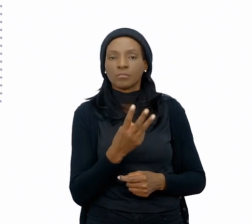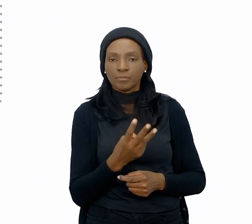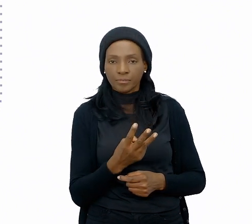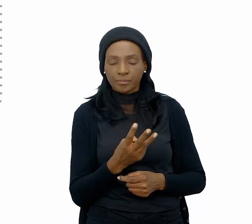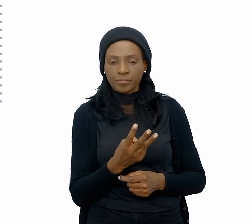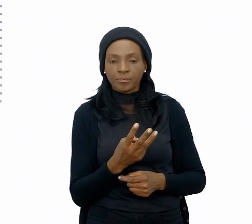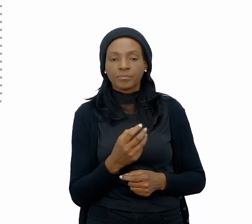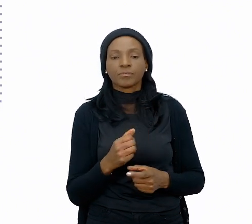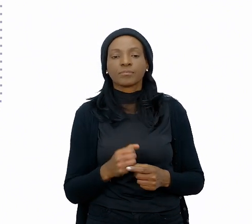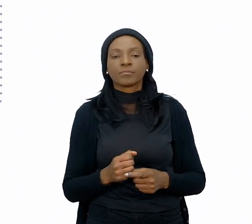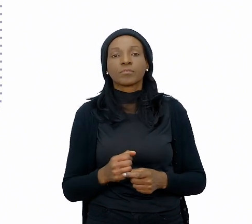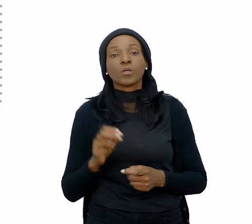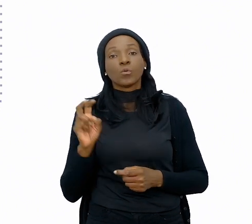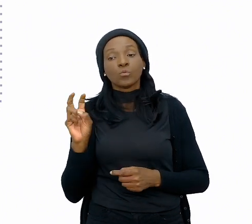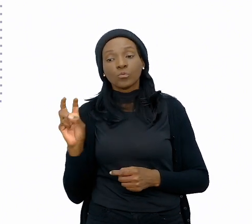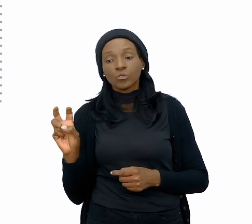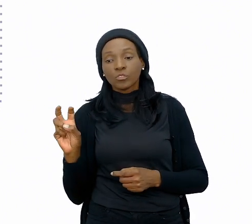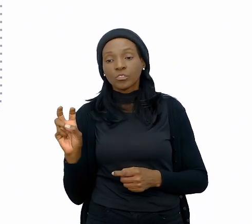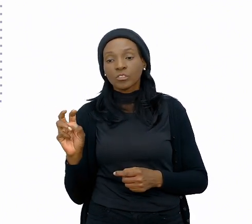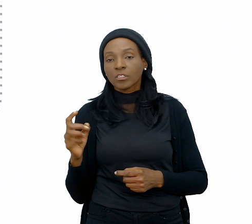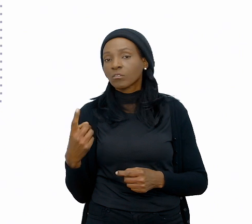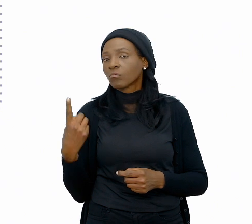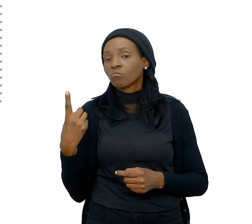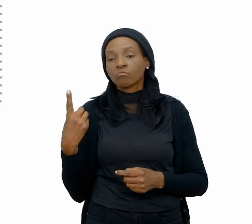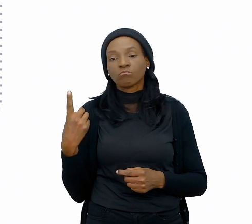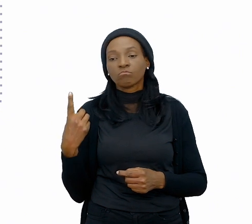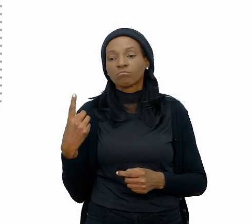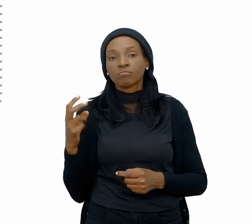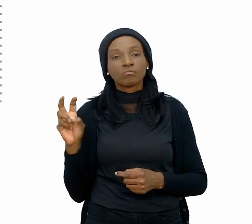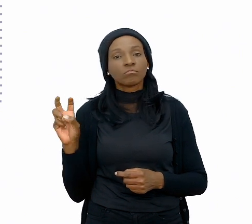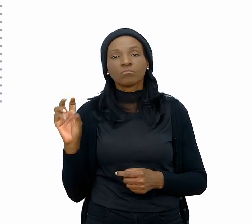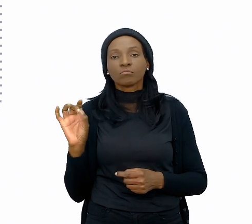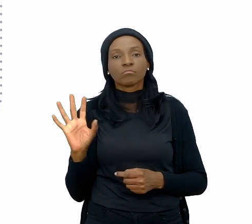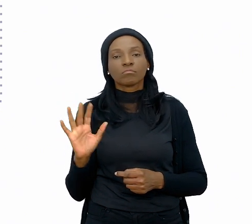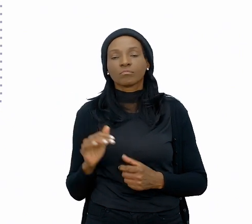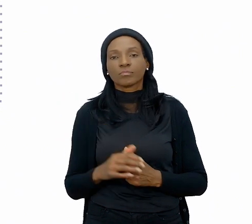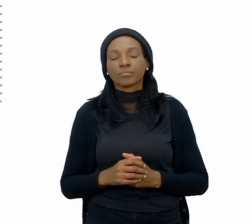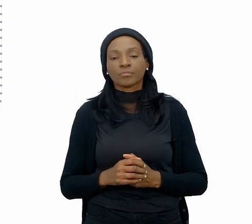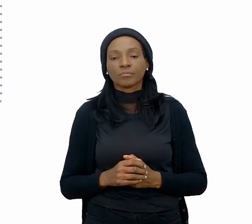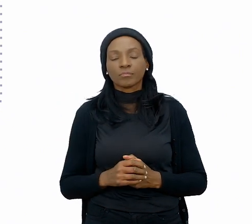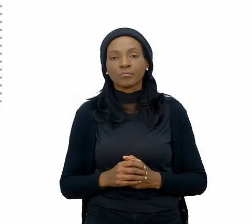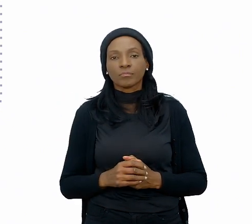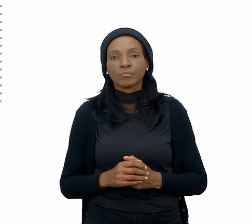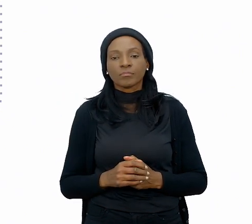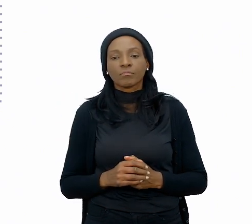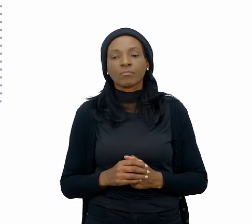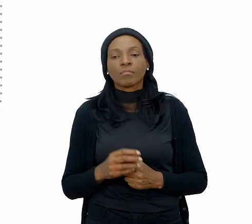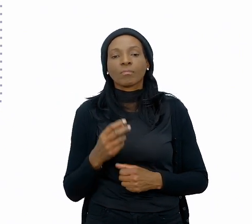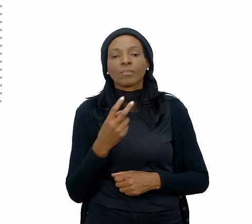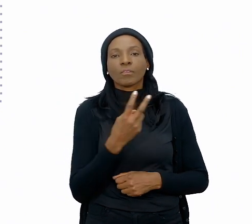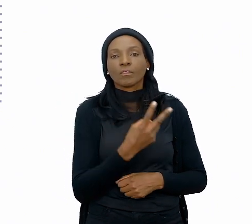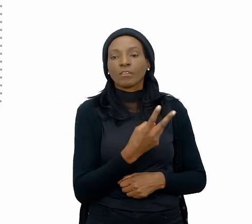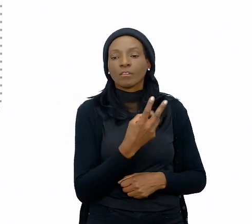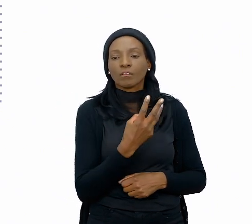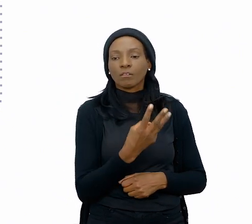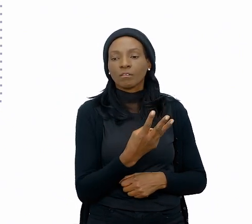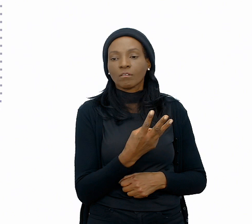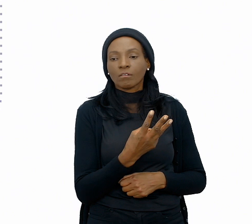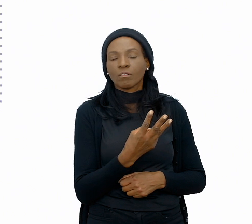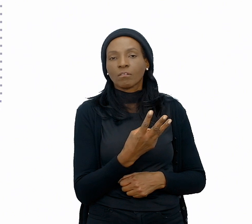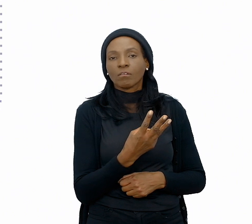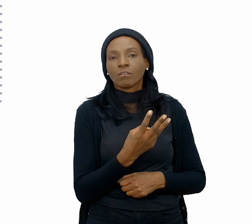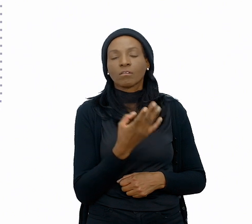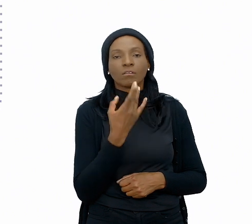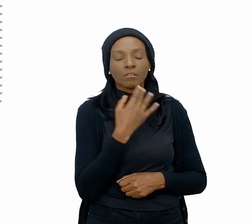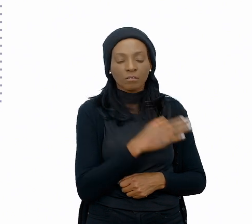3. Enquanto o 5, ele tem apenas um algarismo. Logo, o 23, para as